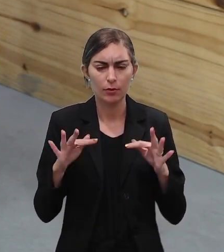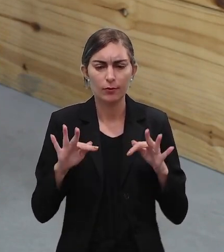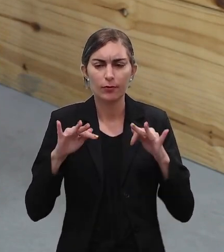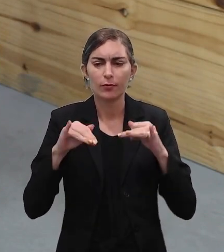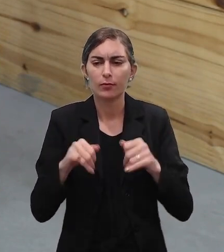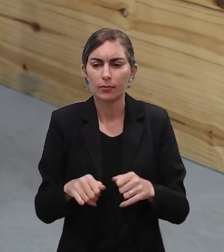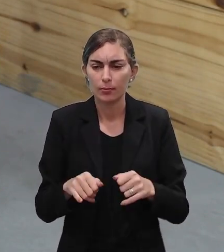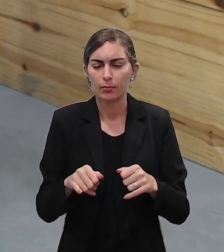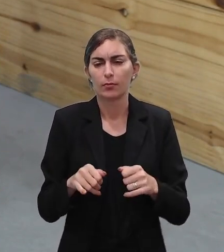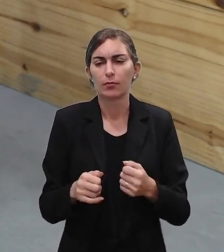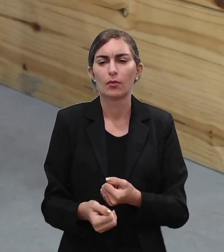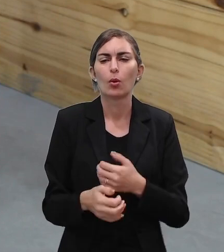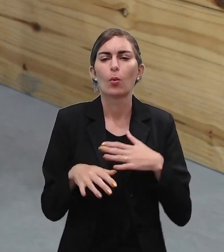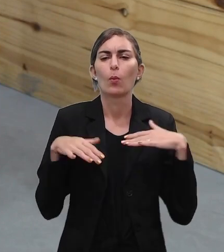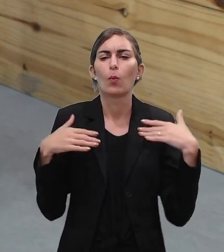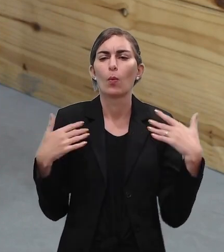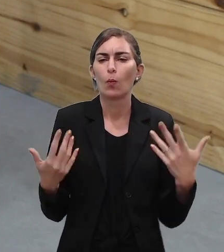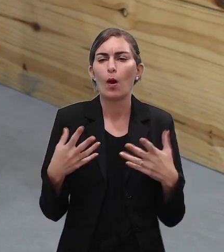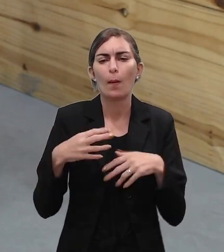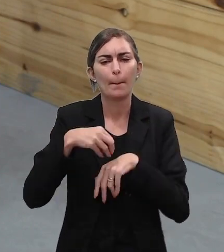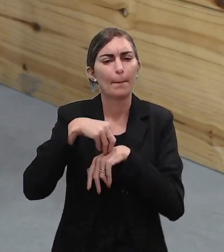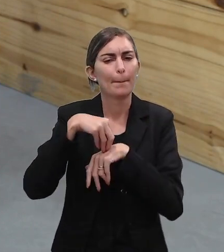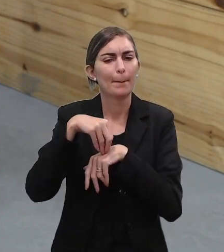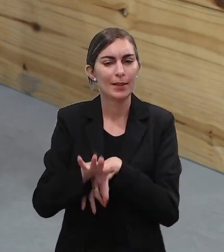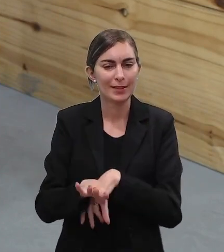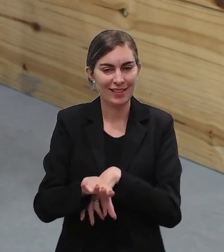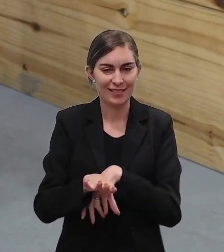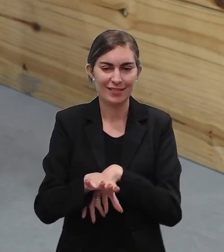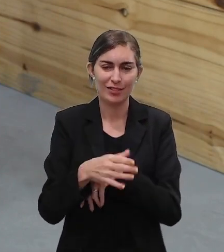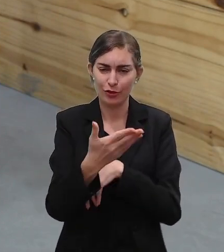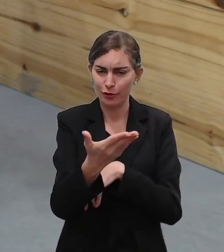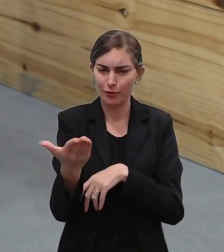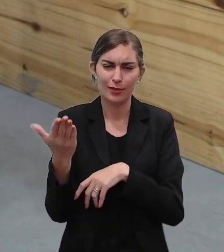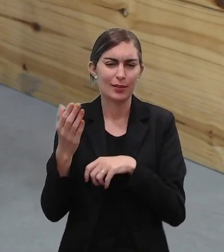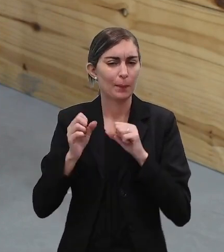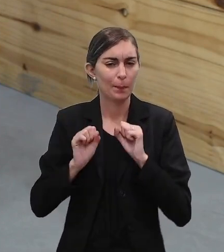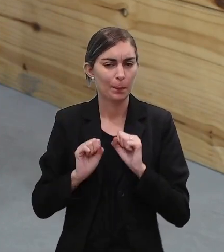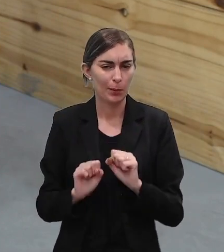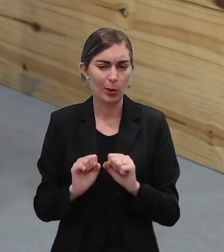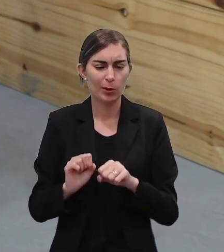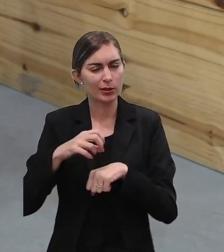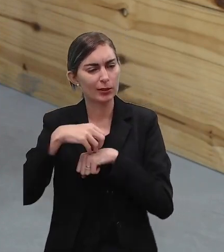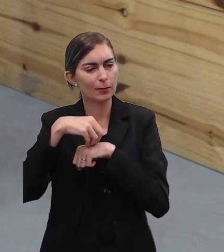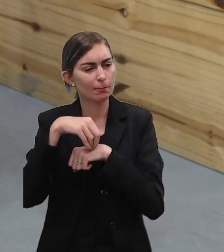finalizar, deixa uma mensagem, né? Que a senhora possa